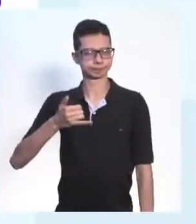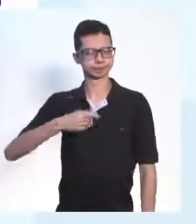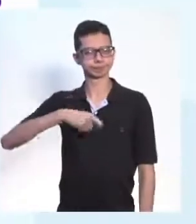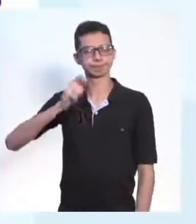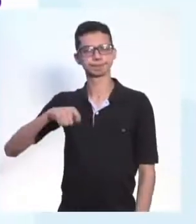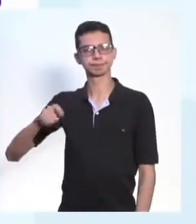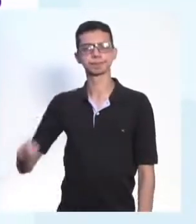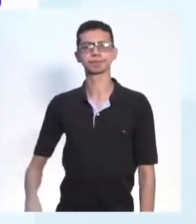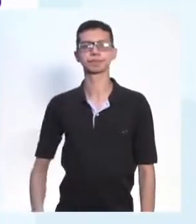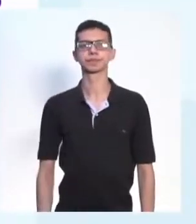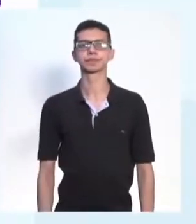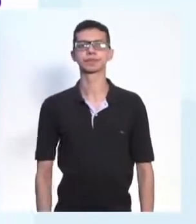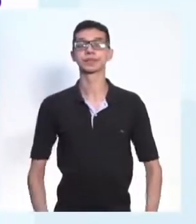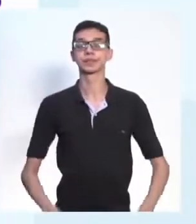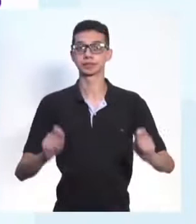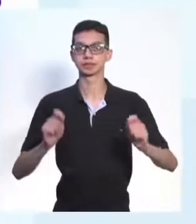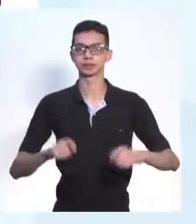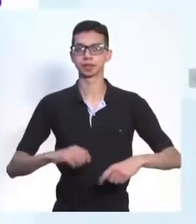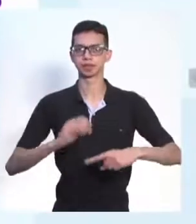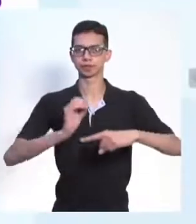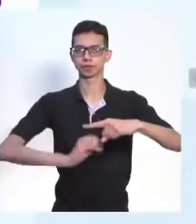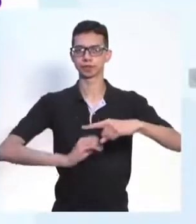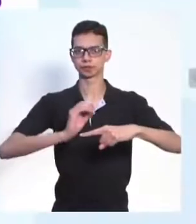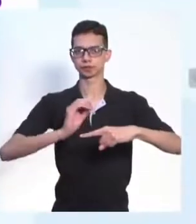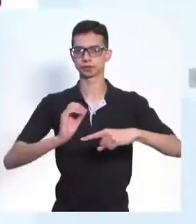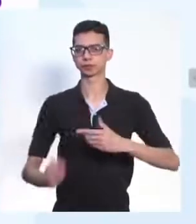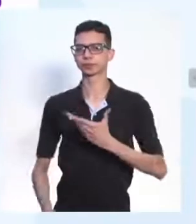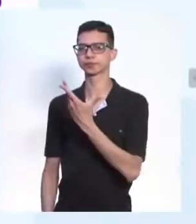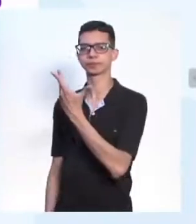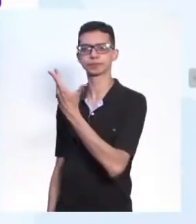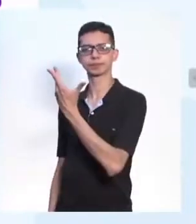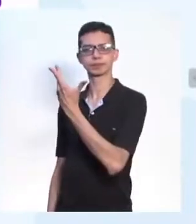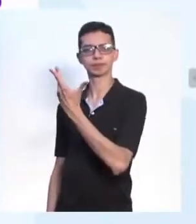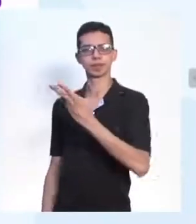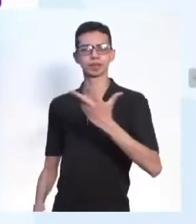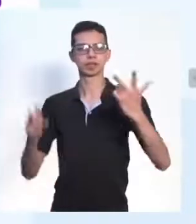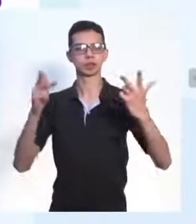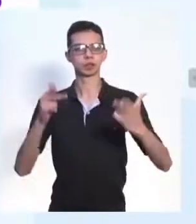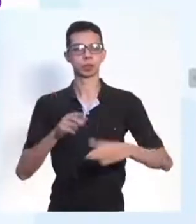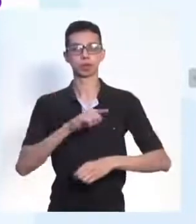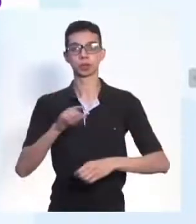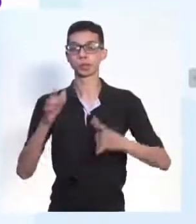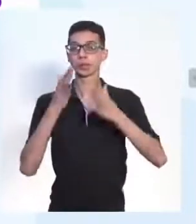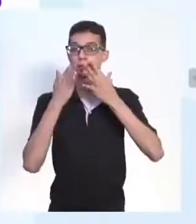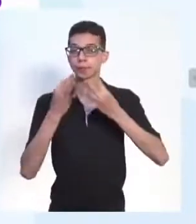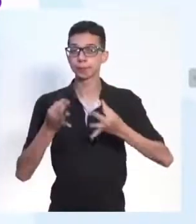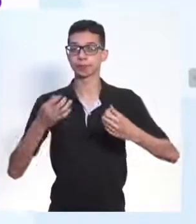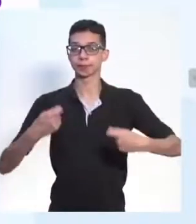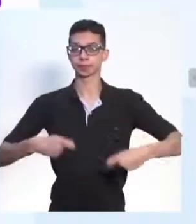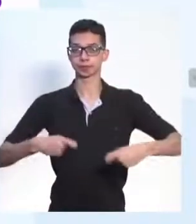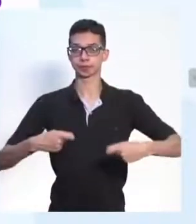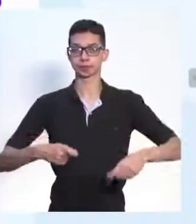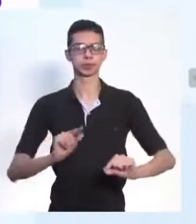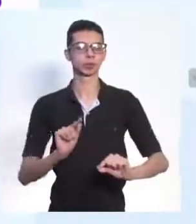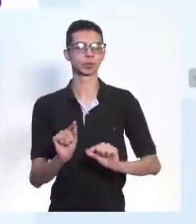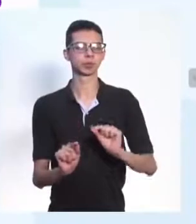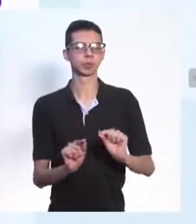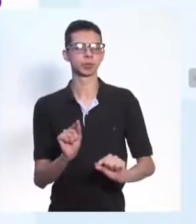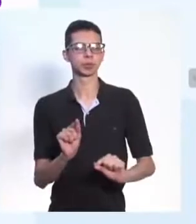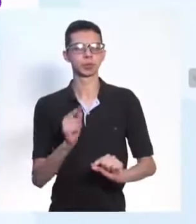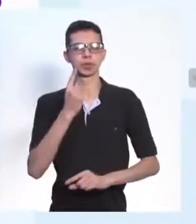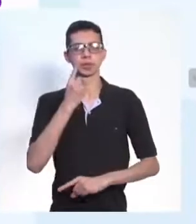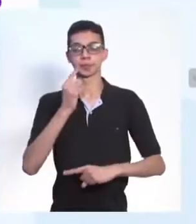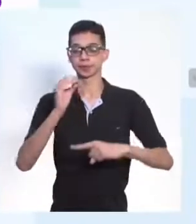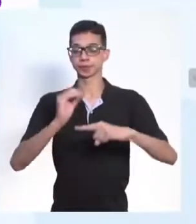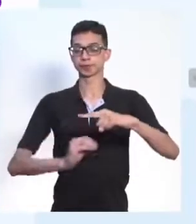Na forma fracionária, onde a gente tem que prestar muita atenção aqui, ó. O quê? A